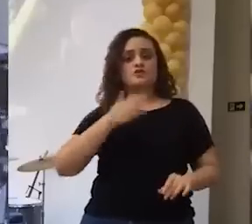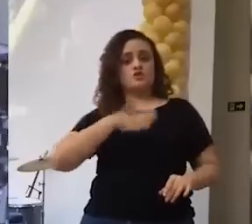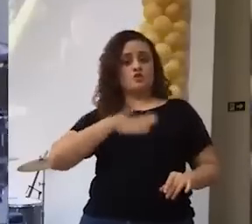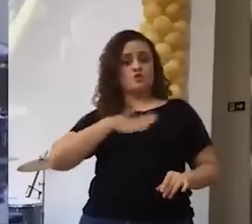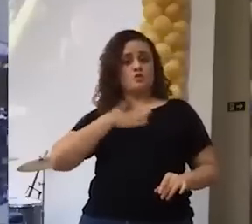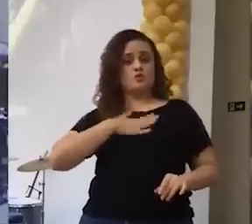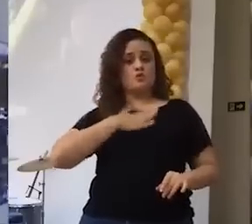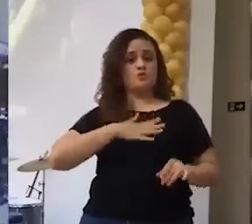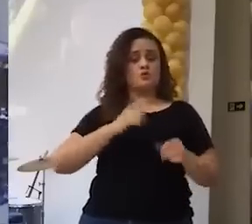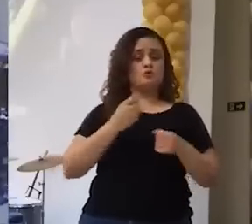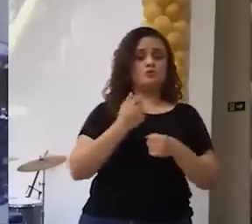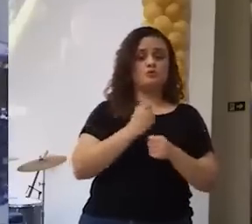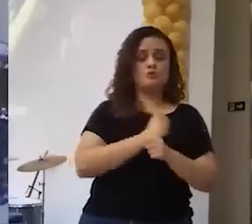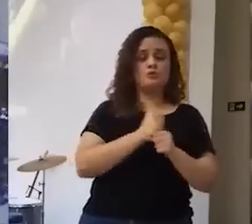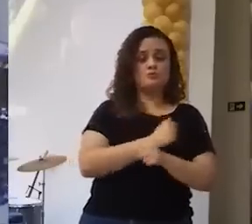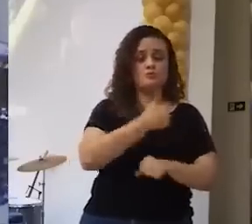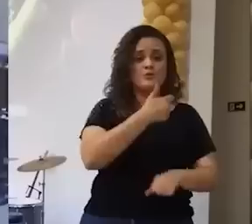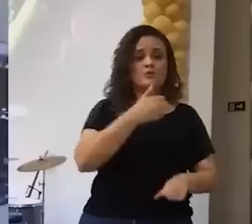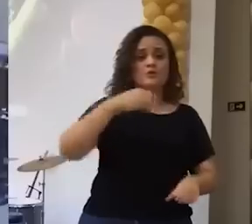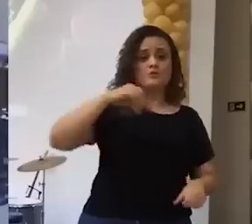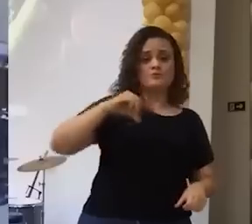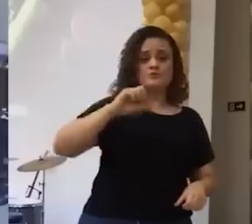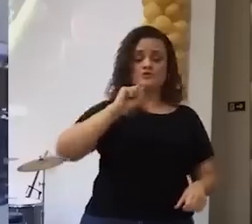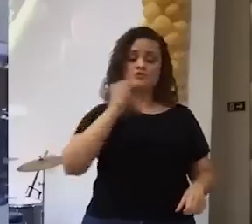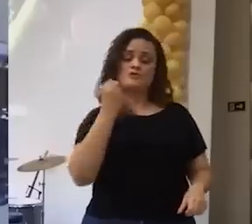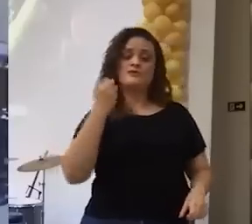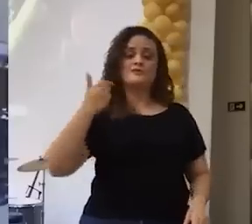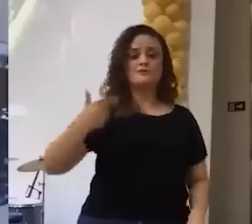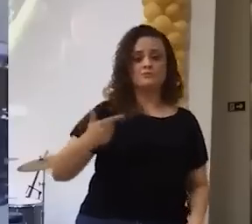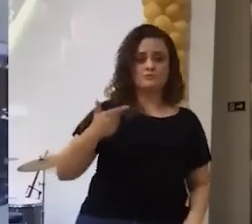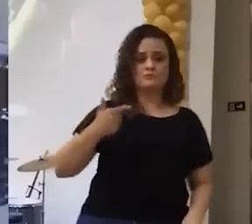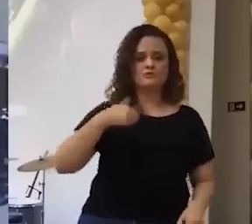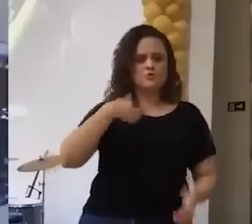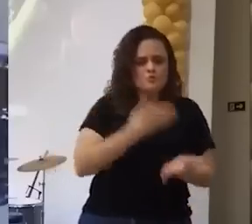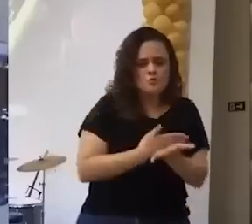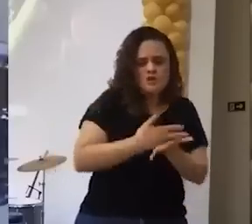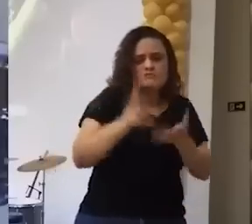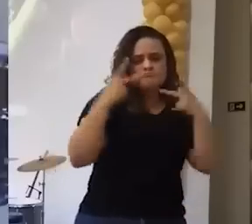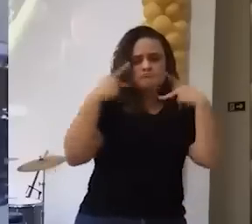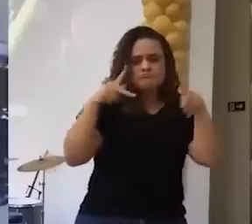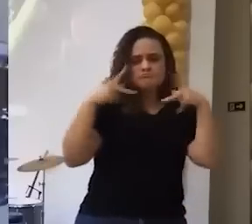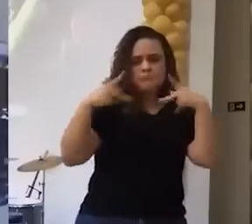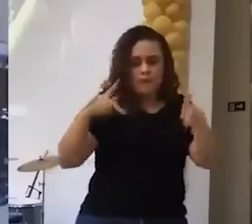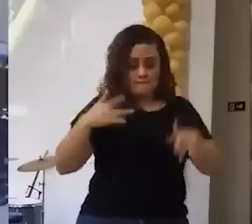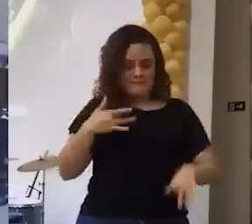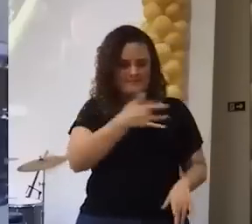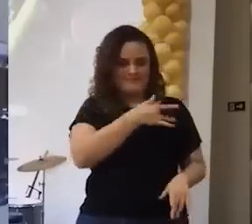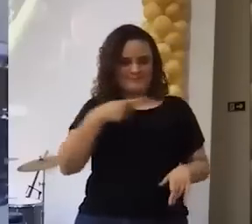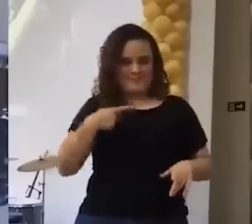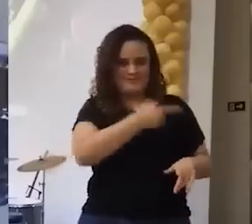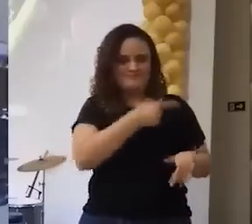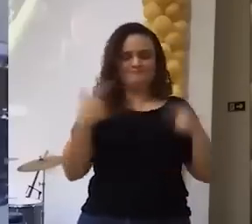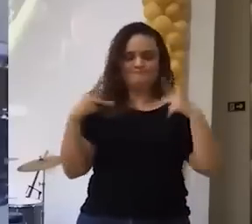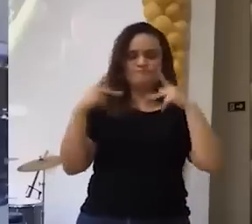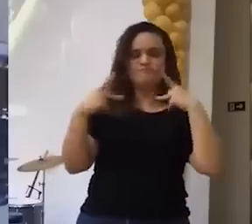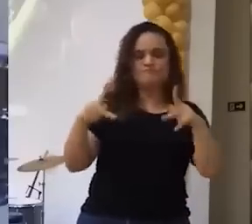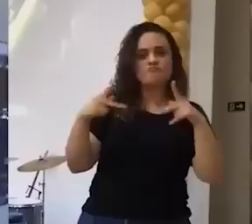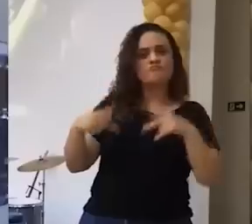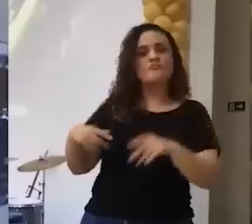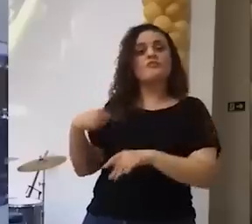de 1982, eu estava começando o meu pastorado, estava em Bragança Paulista, interior de São